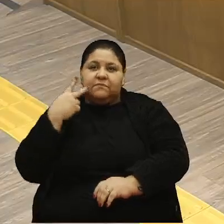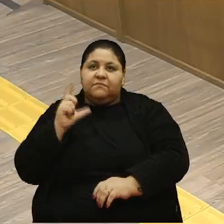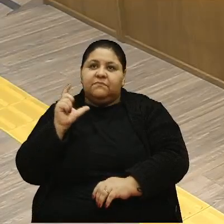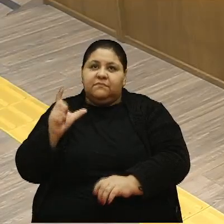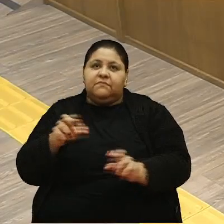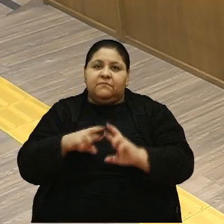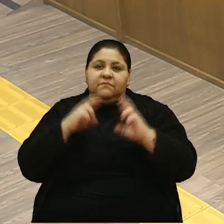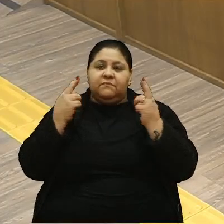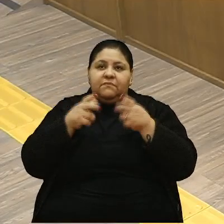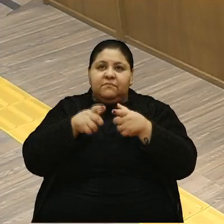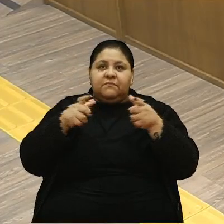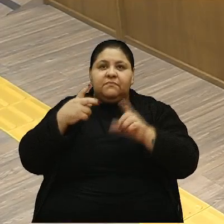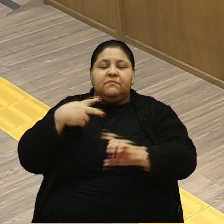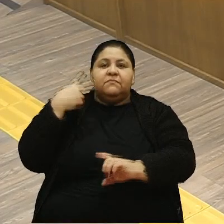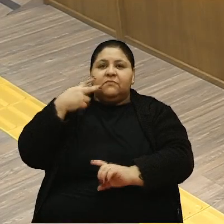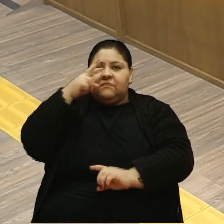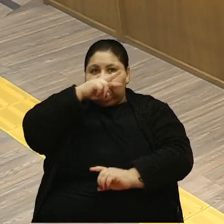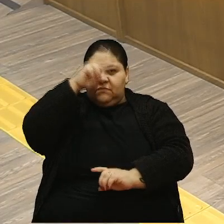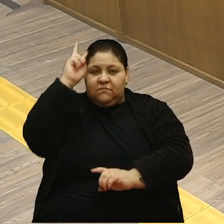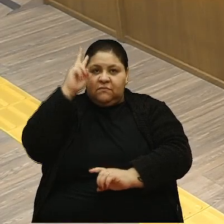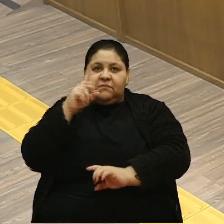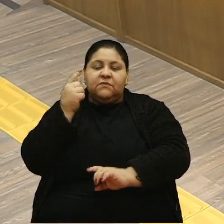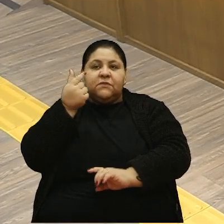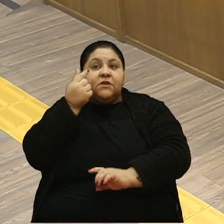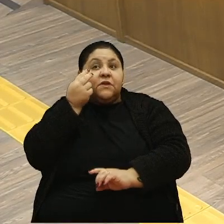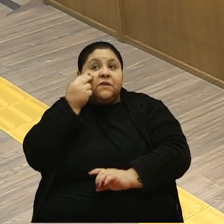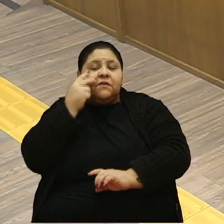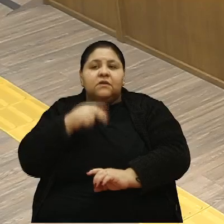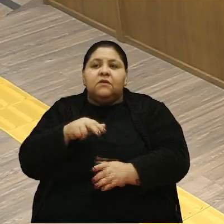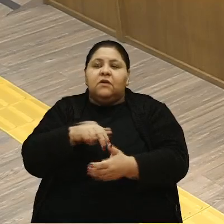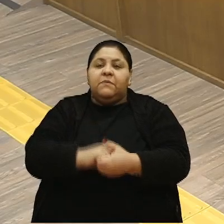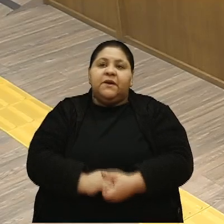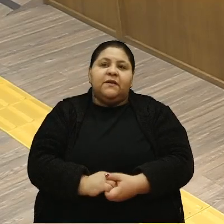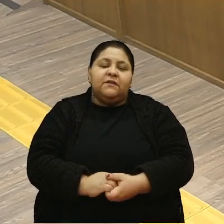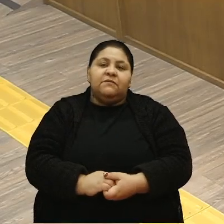em grande expediente, vereador Eloy Frisso, da tribuna.